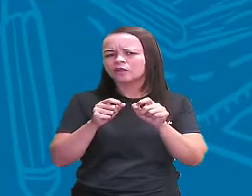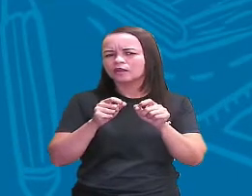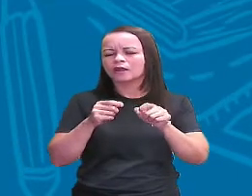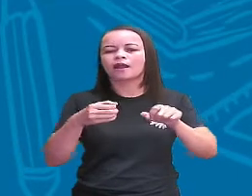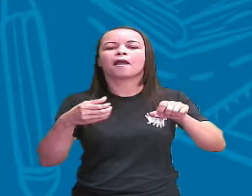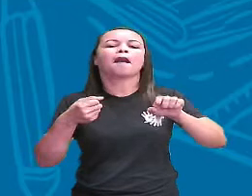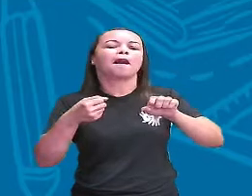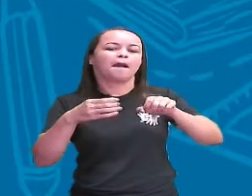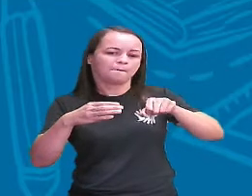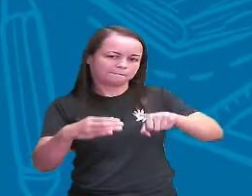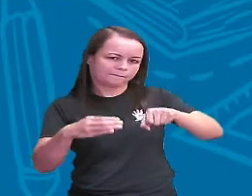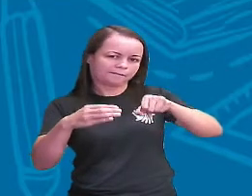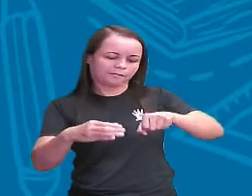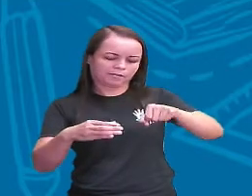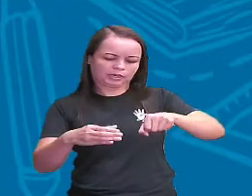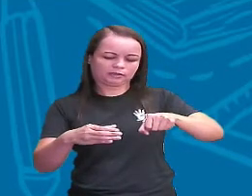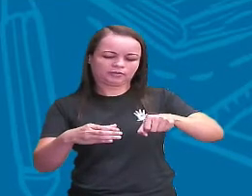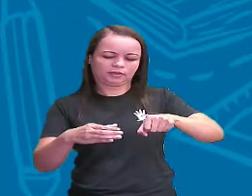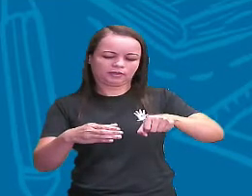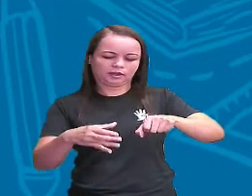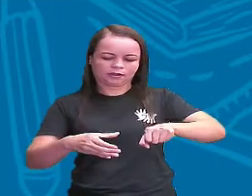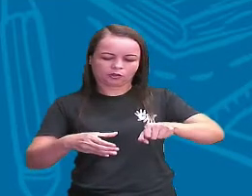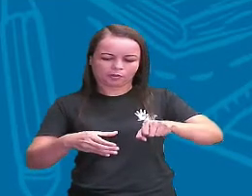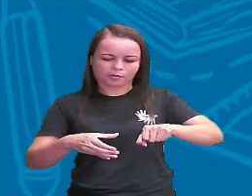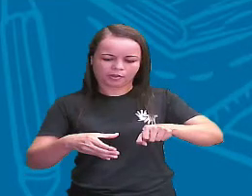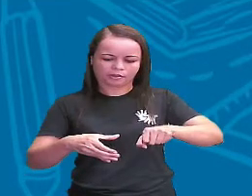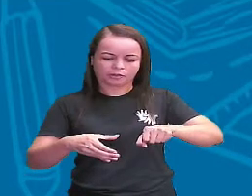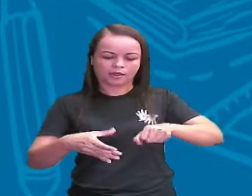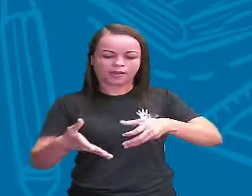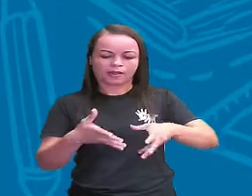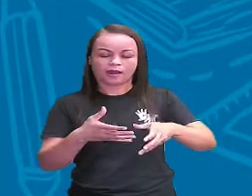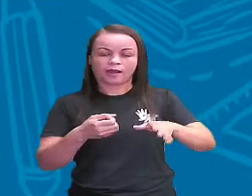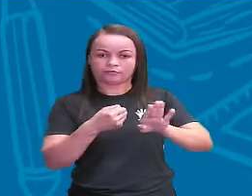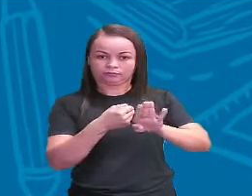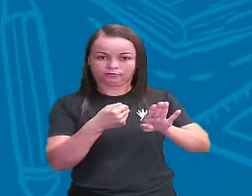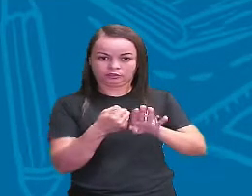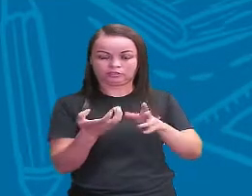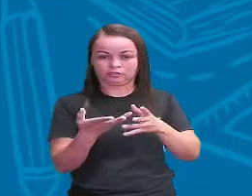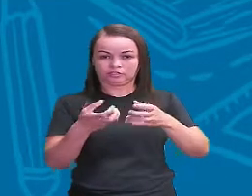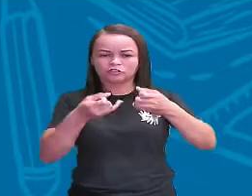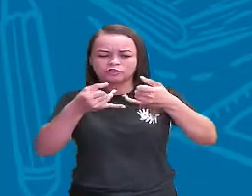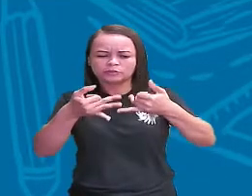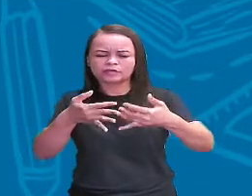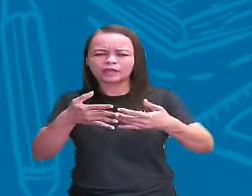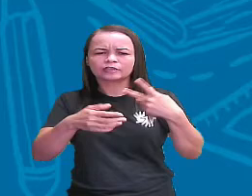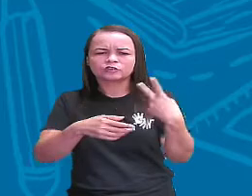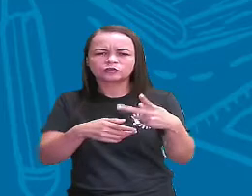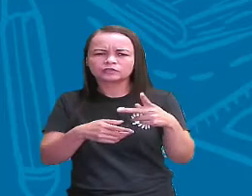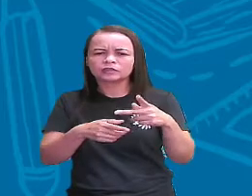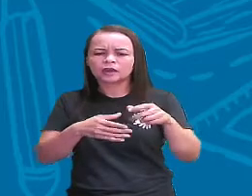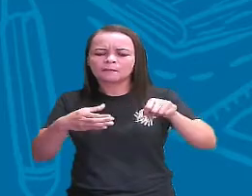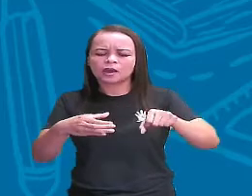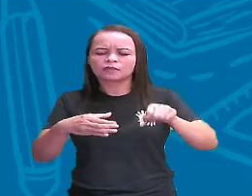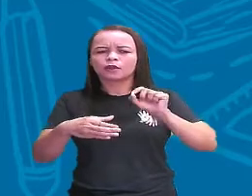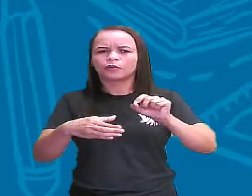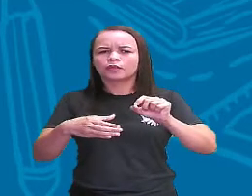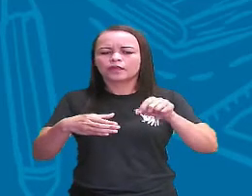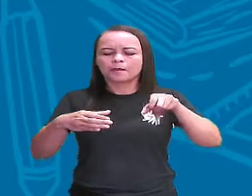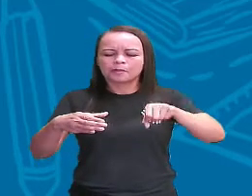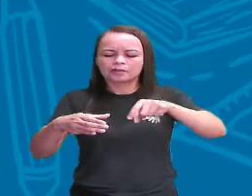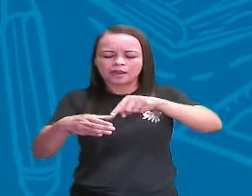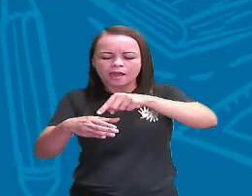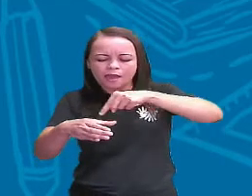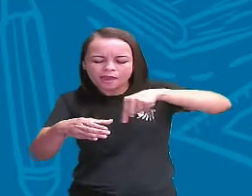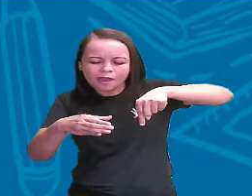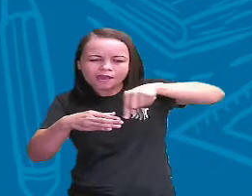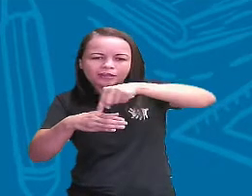panela. Então, a panela é o substantivo. E o que foi dito da panela? Que a panela é o quê?